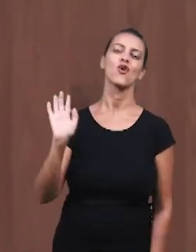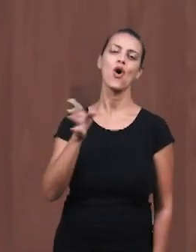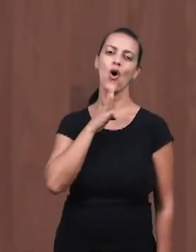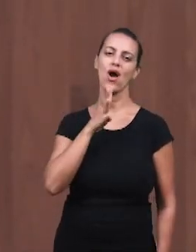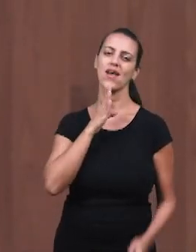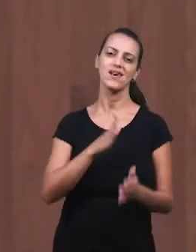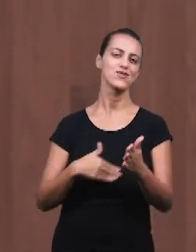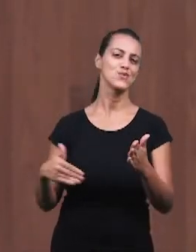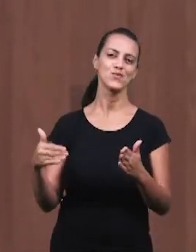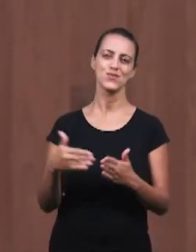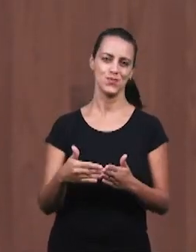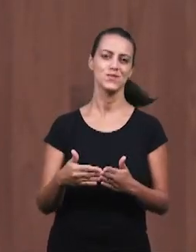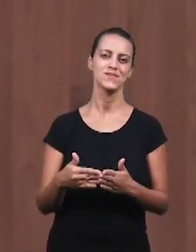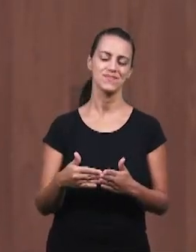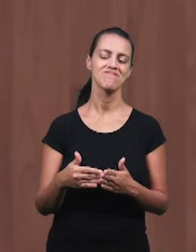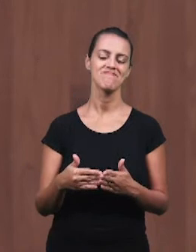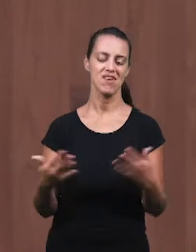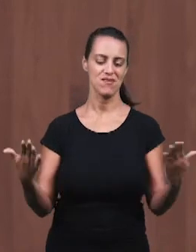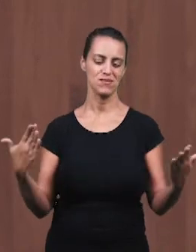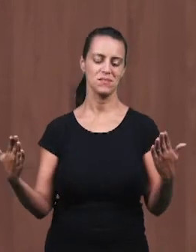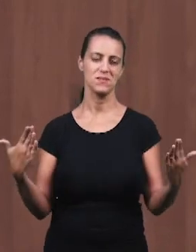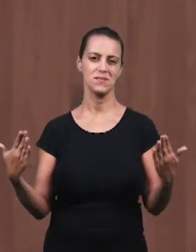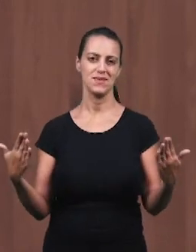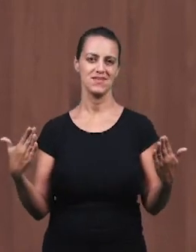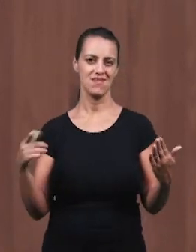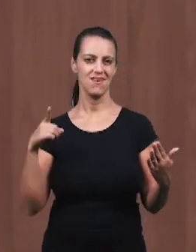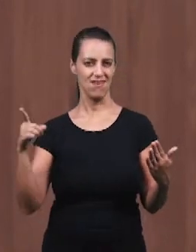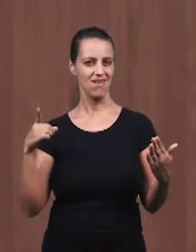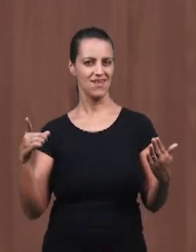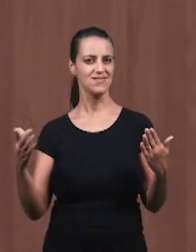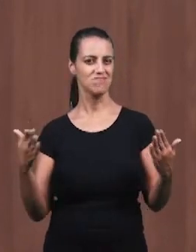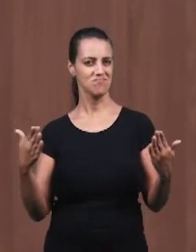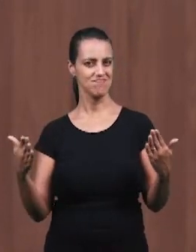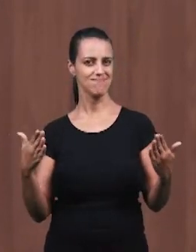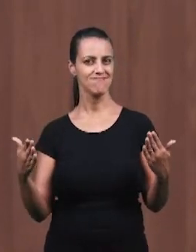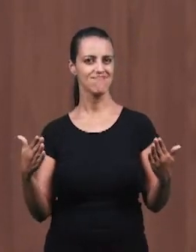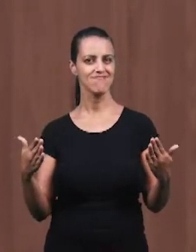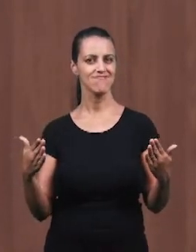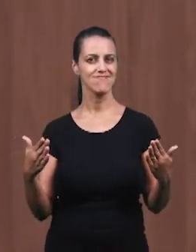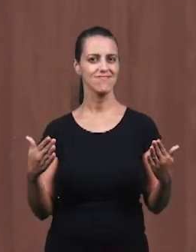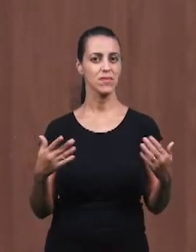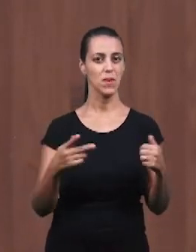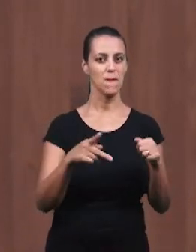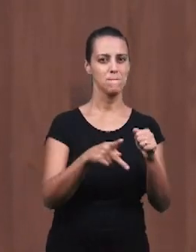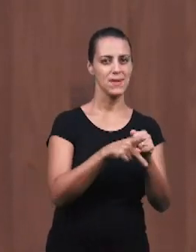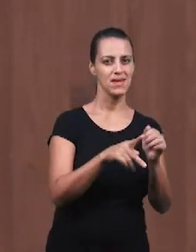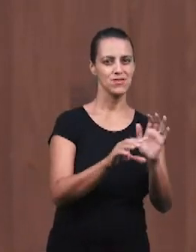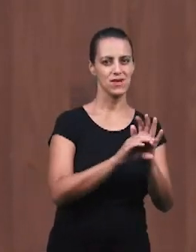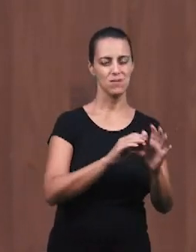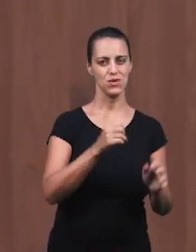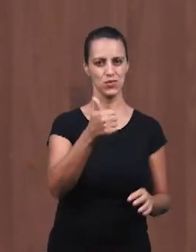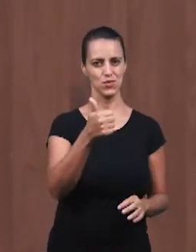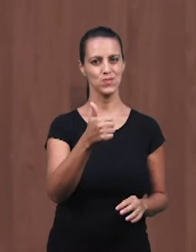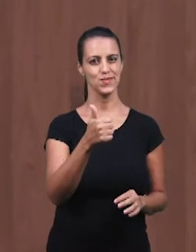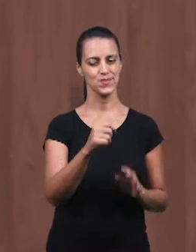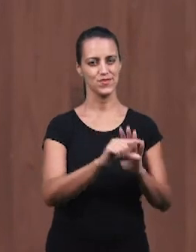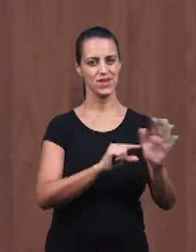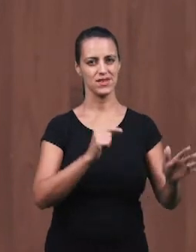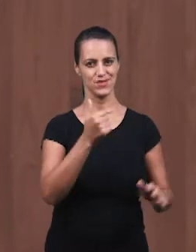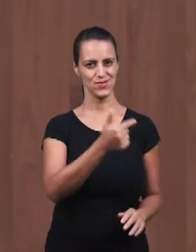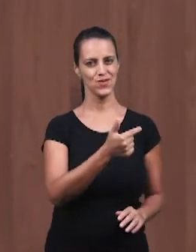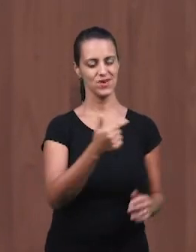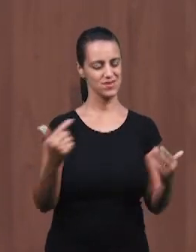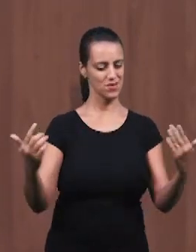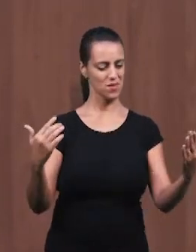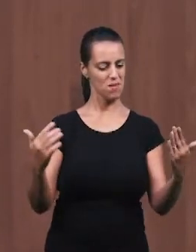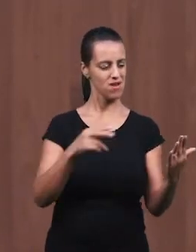conhecia todas as coisas, né? E essa comparação o irmão faz ali com a carta de Pedro, capítulo 1, né? 1 Pedro,